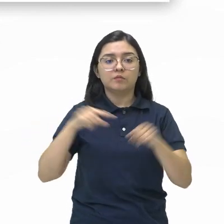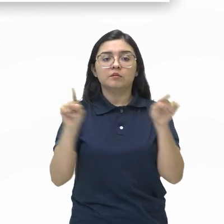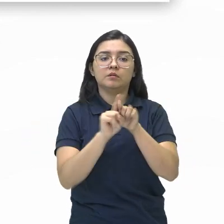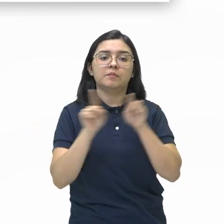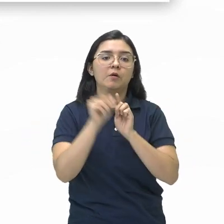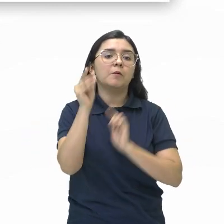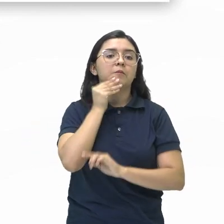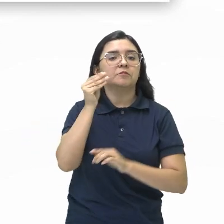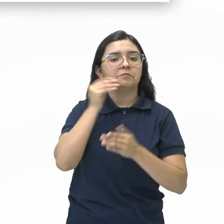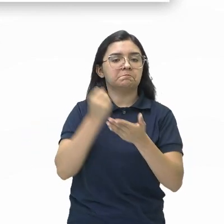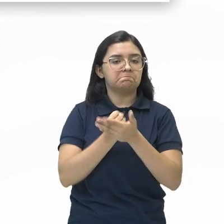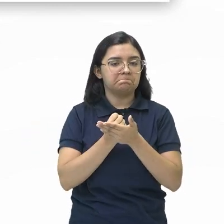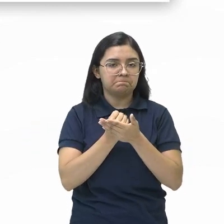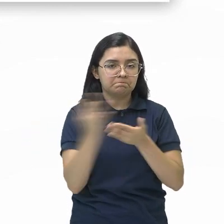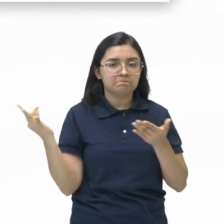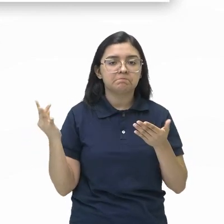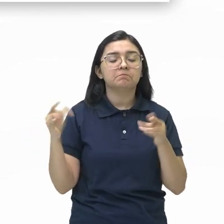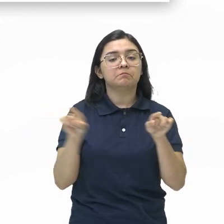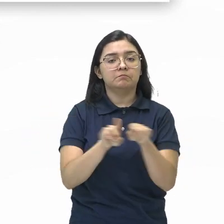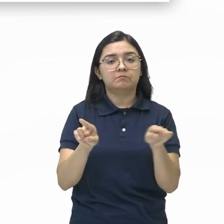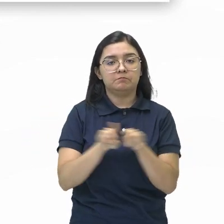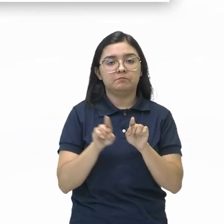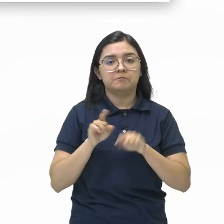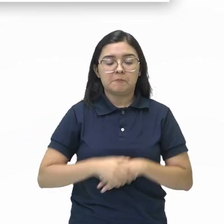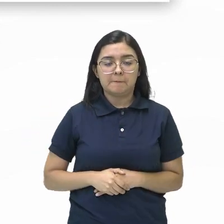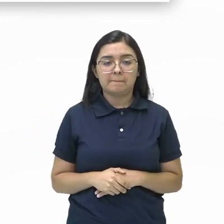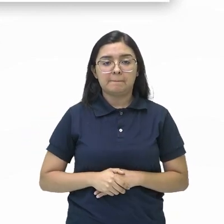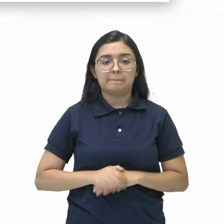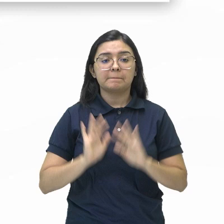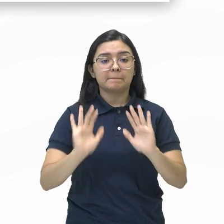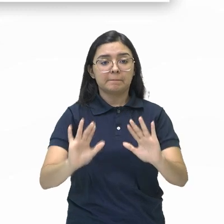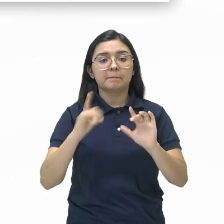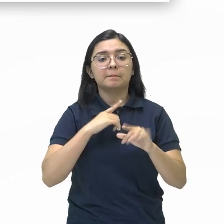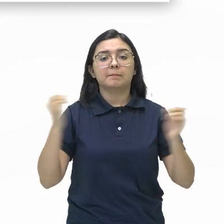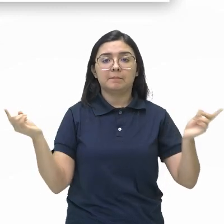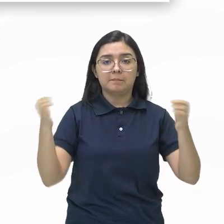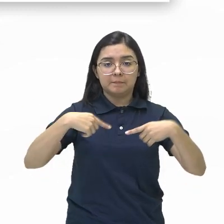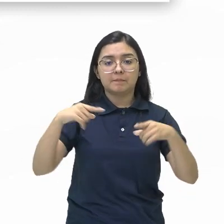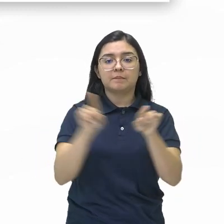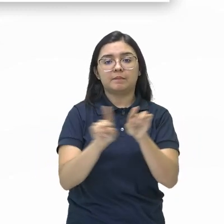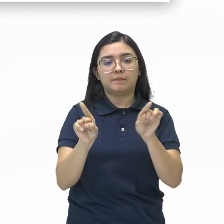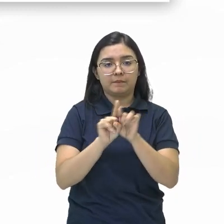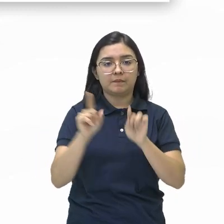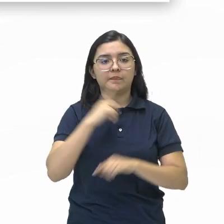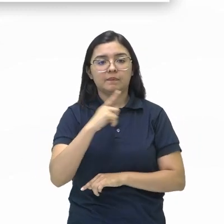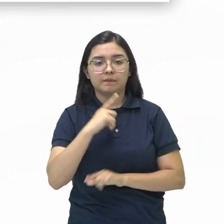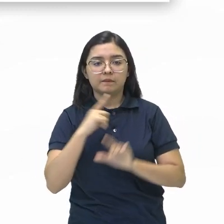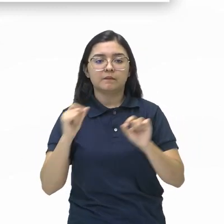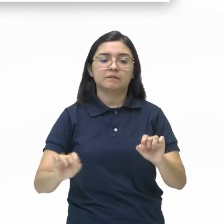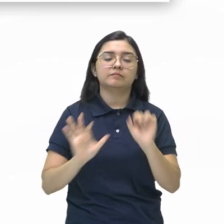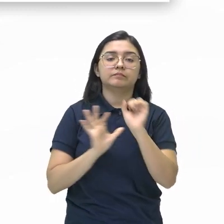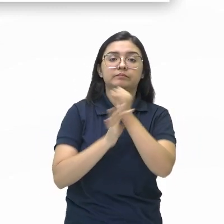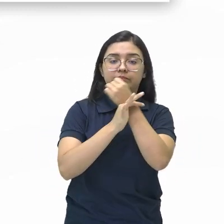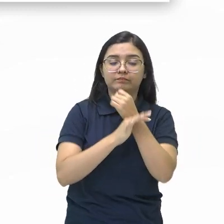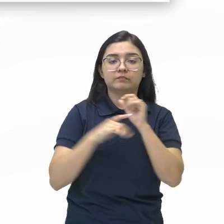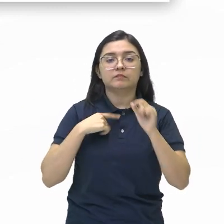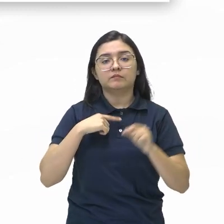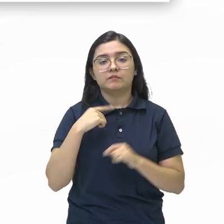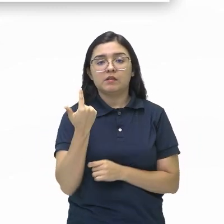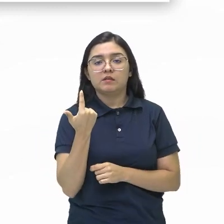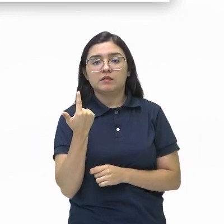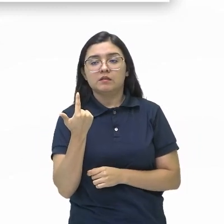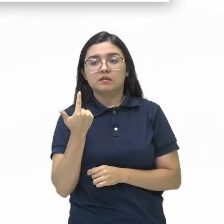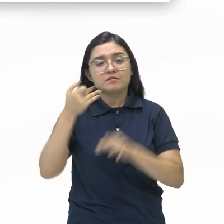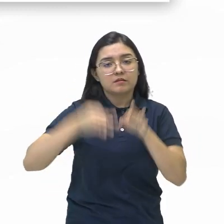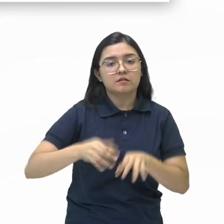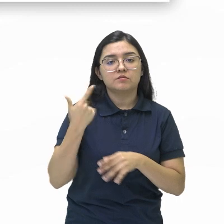as oportunidades de diversificação. Mas tem os desafios também, que são as incertezas no emprego